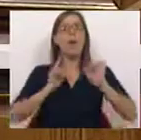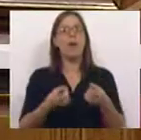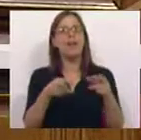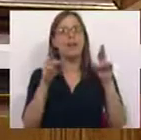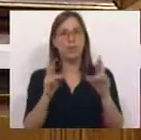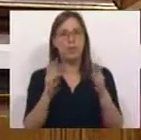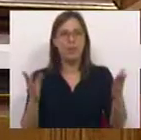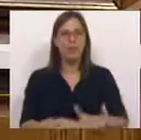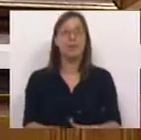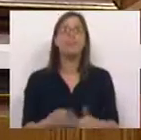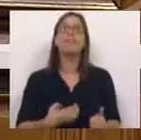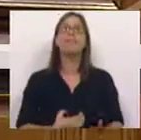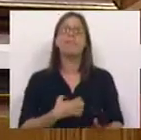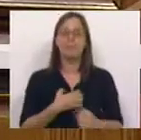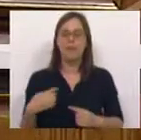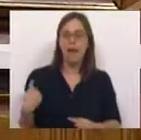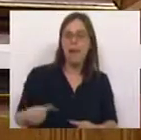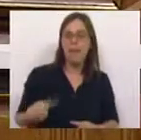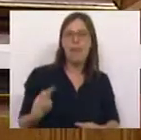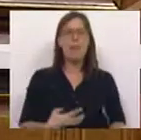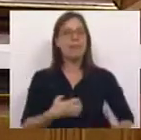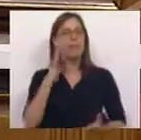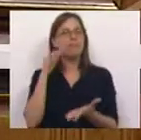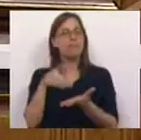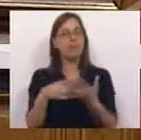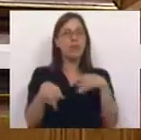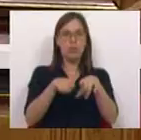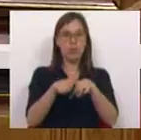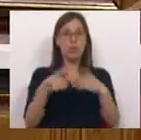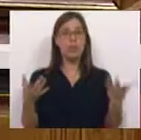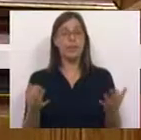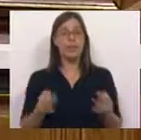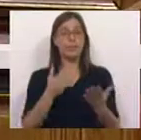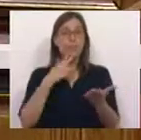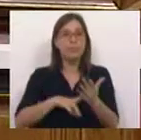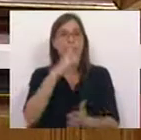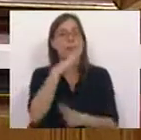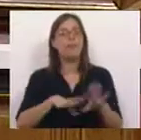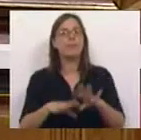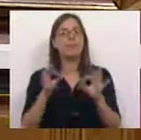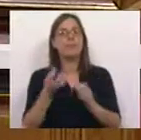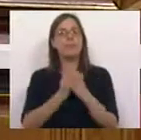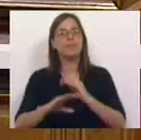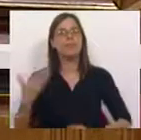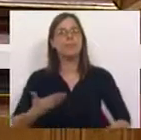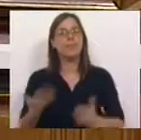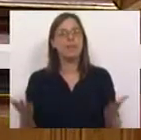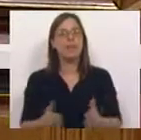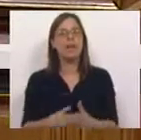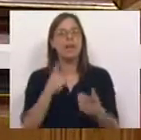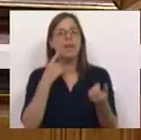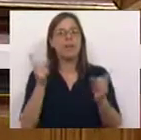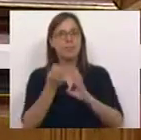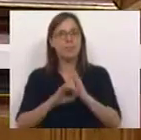ter esperança e a sentir no seu dia-a-dia o resultado das políticas que acabaram por se materializar na devolução de direitos e